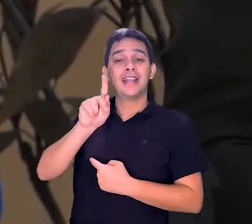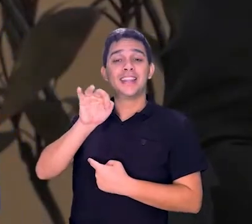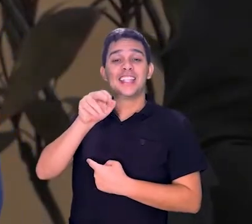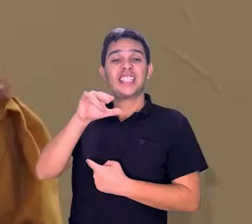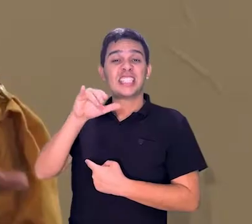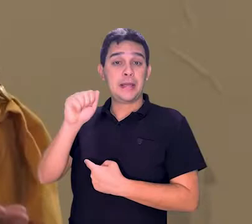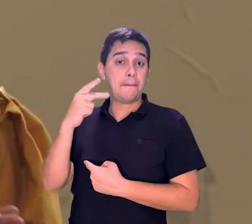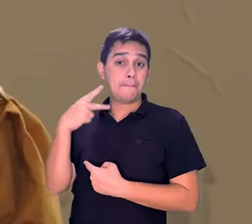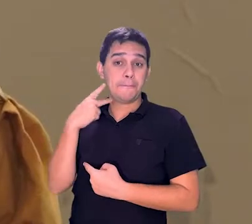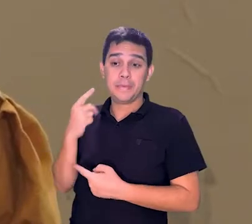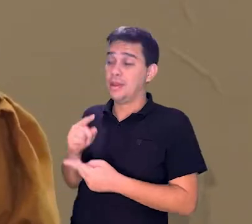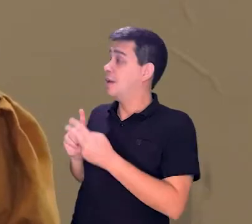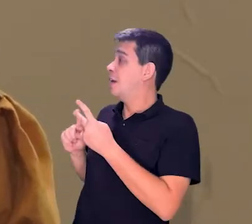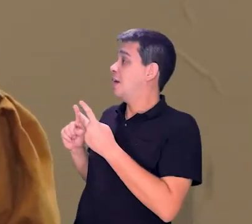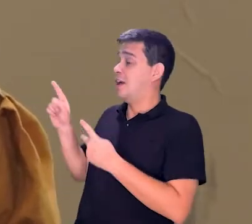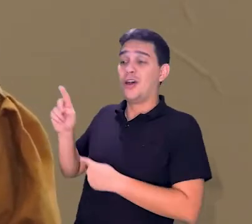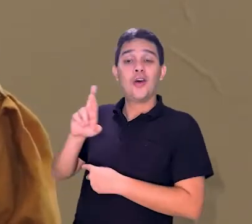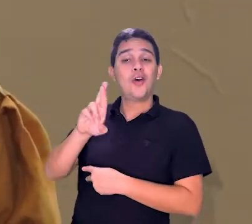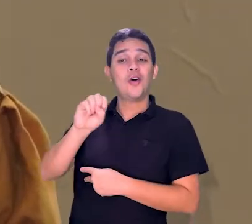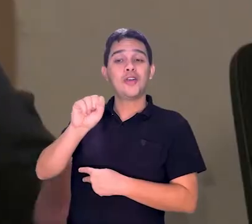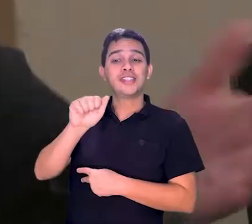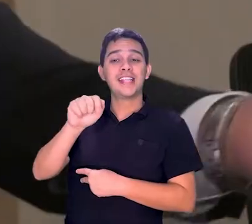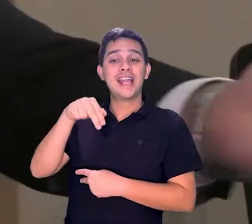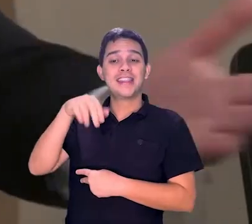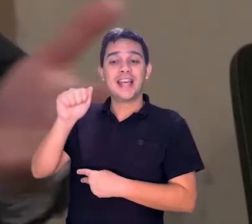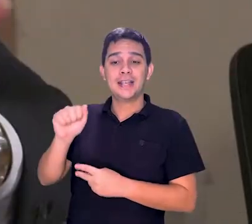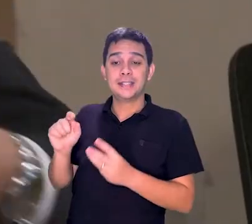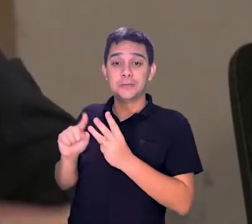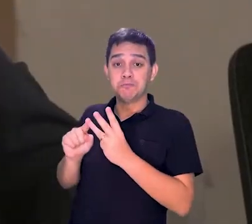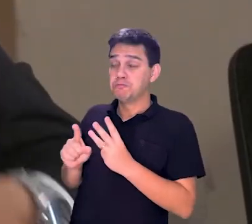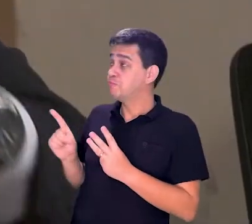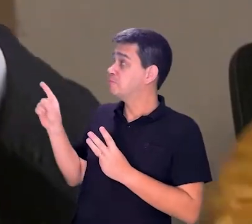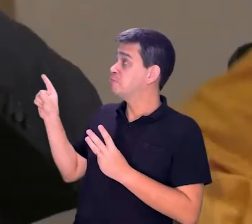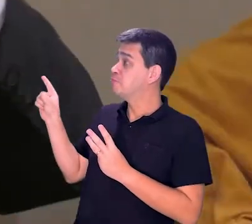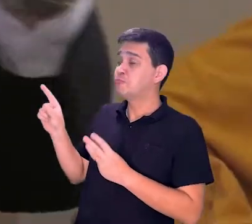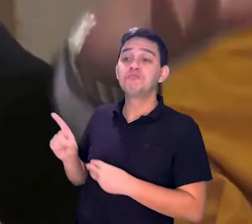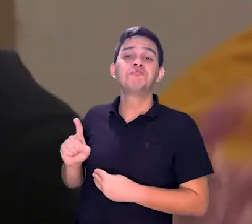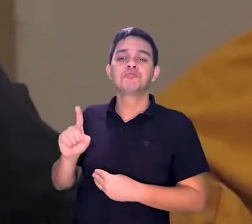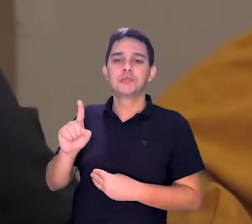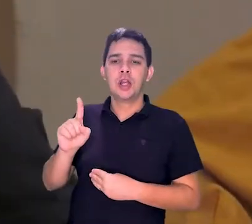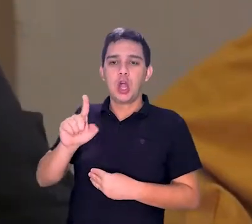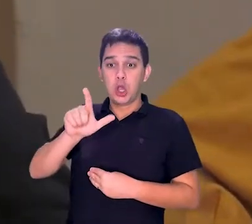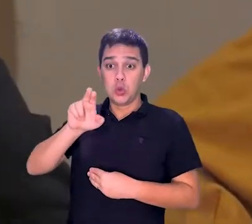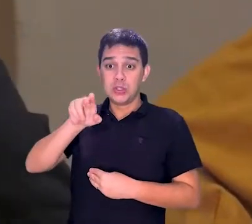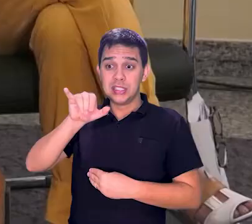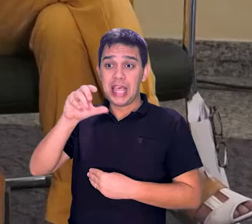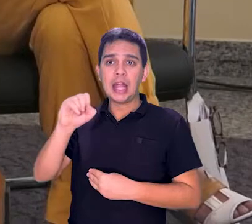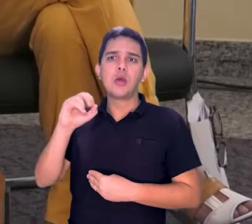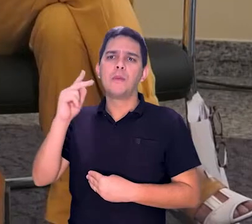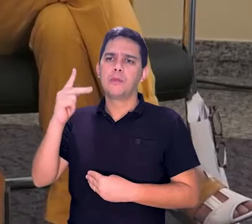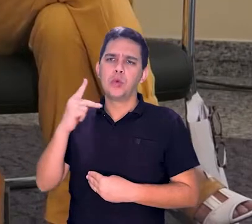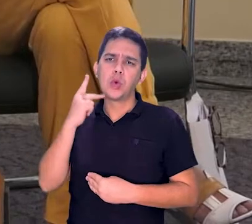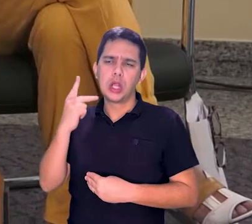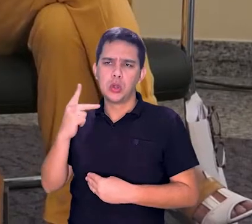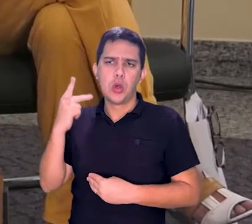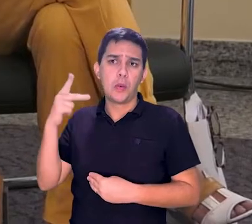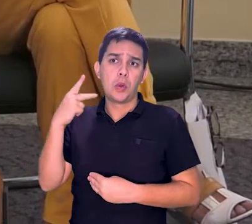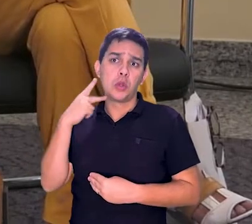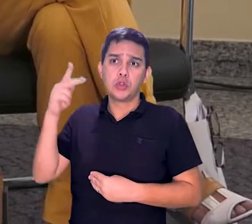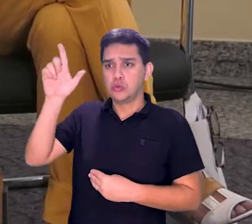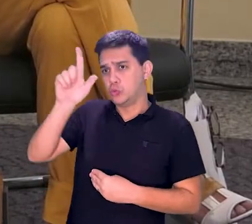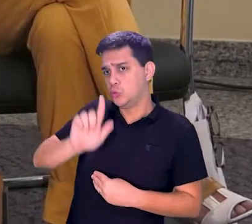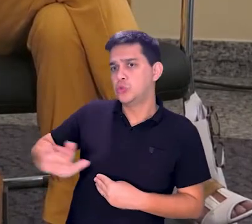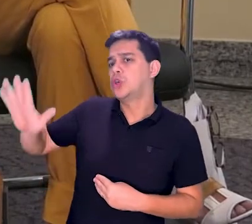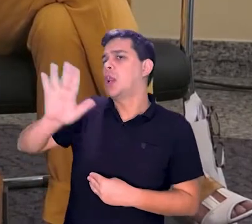Rosa e Rosane da Cunha Gomes e o procurador-geral de justiça Luciano Matos, que relembrou sua